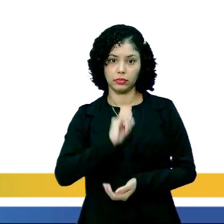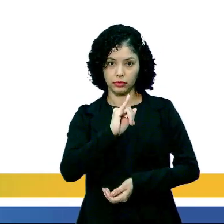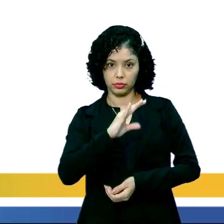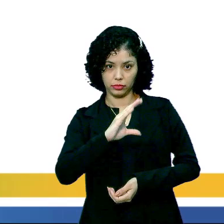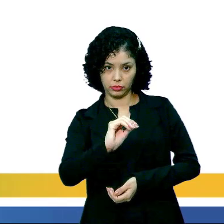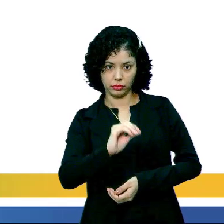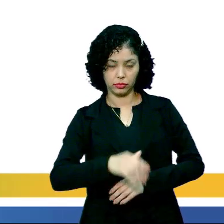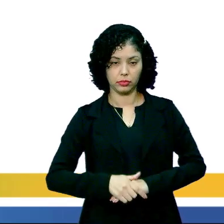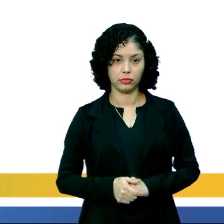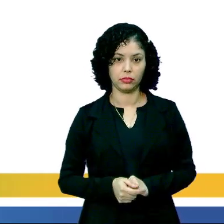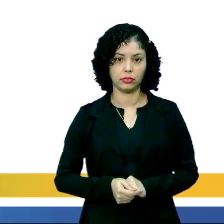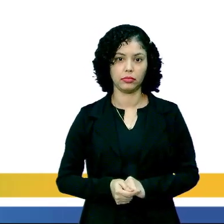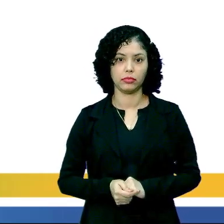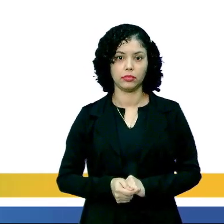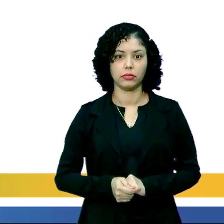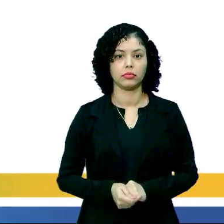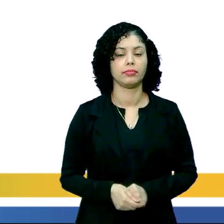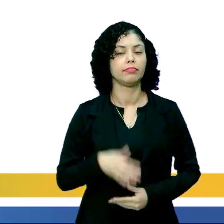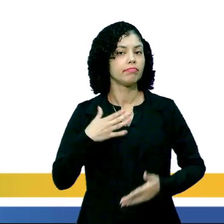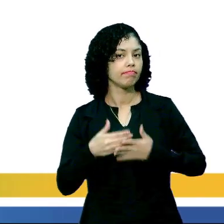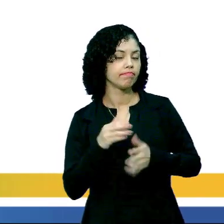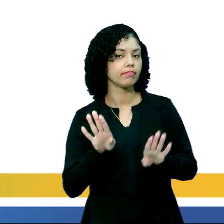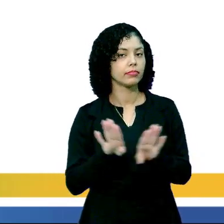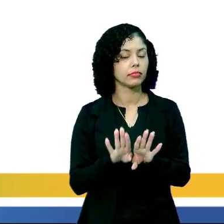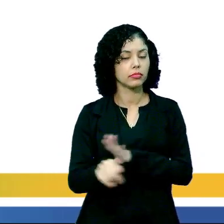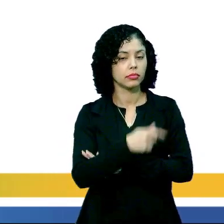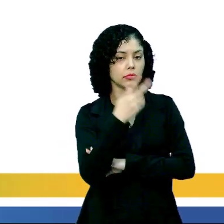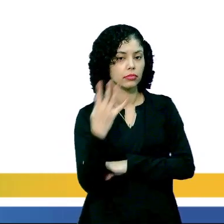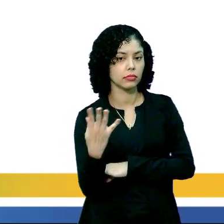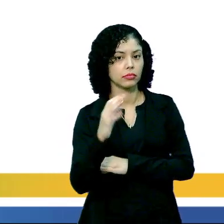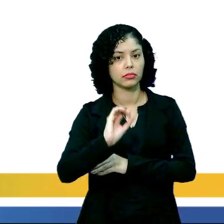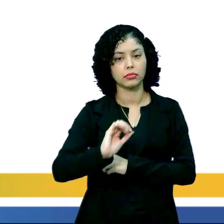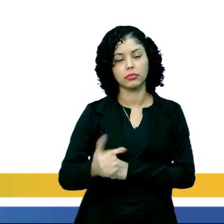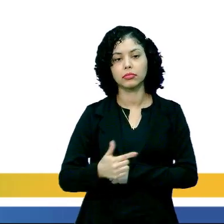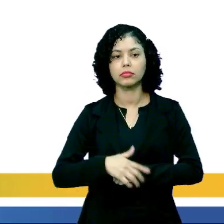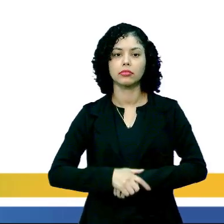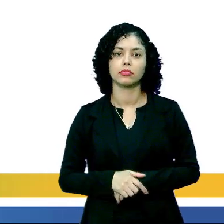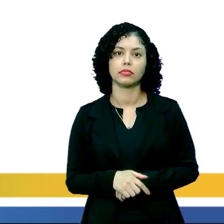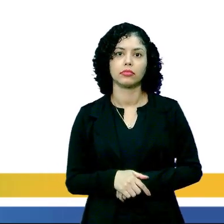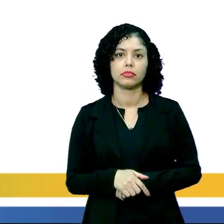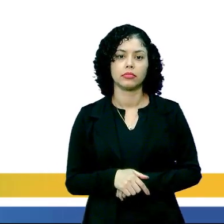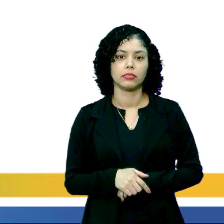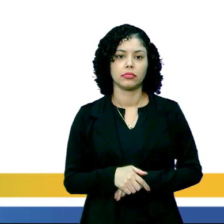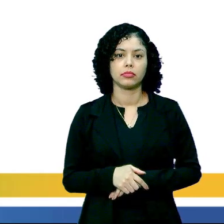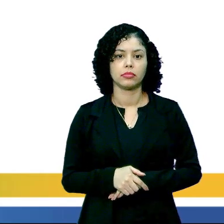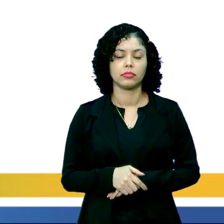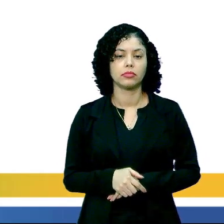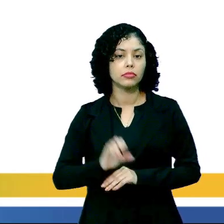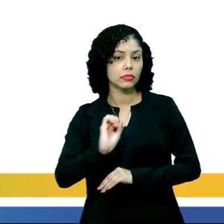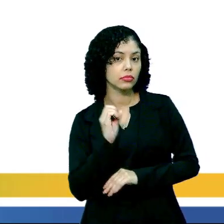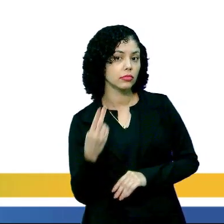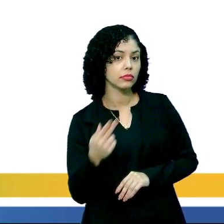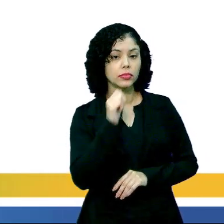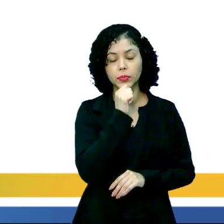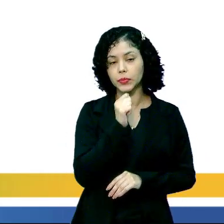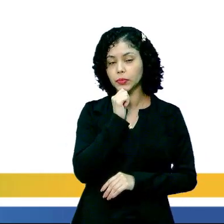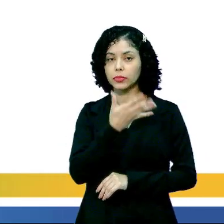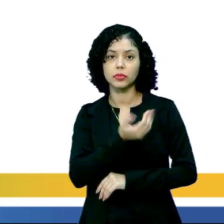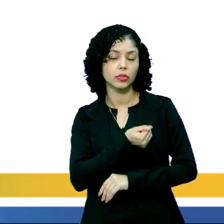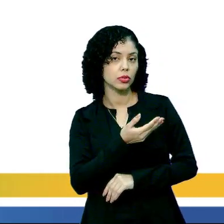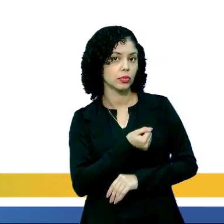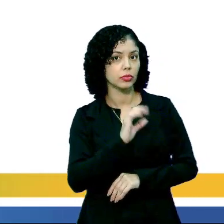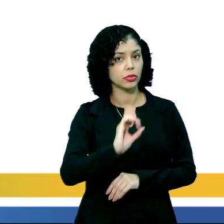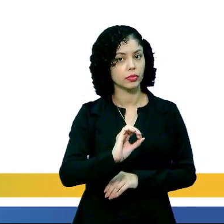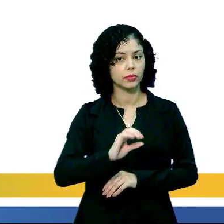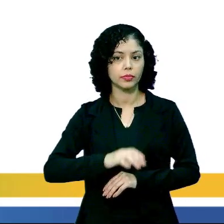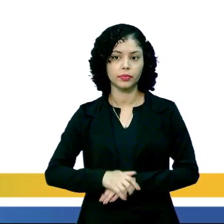terminação aí dependendo da quantidade de oxigênio que tem aquela molécula ou seja em relação ao número de